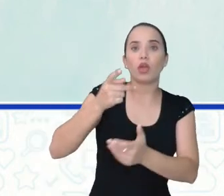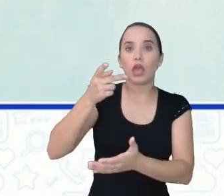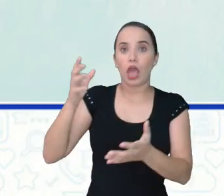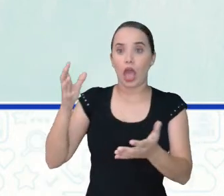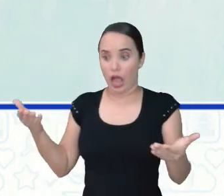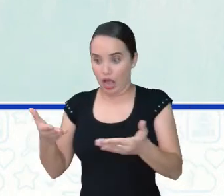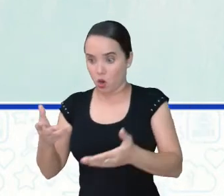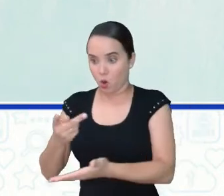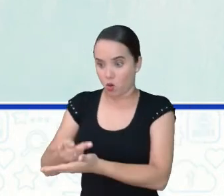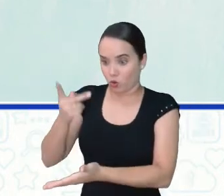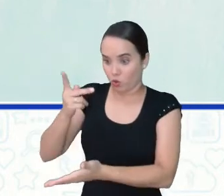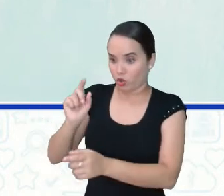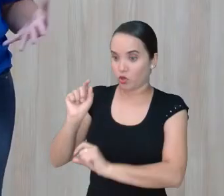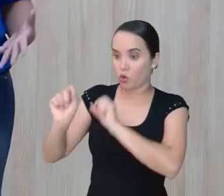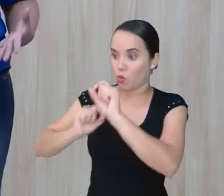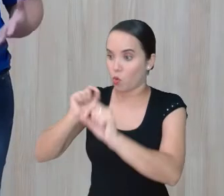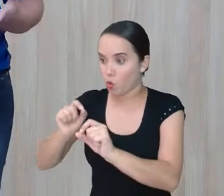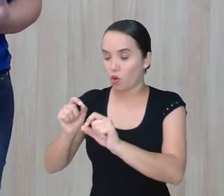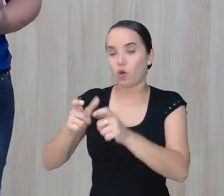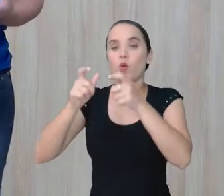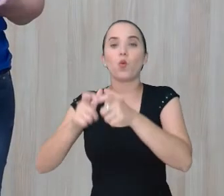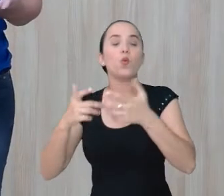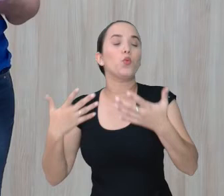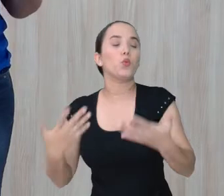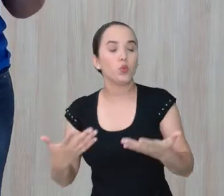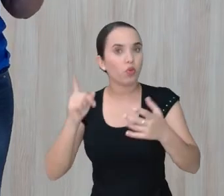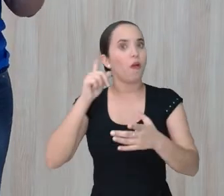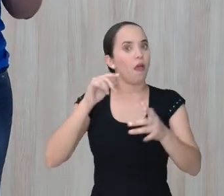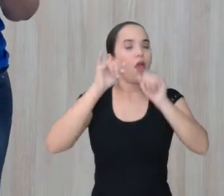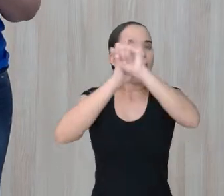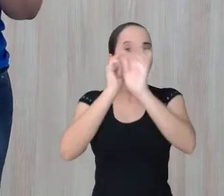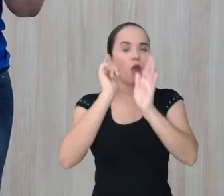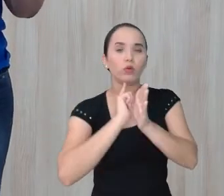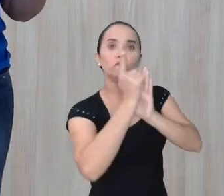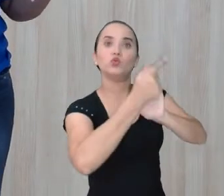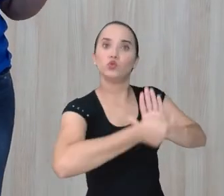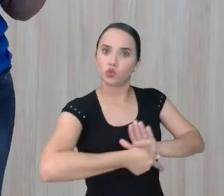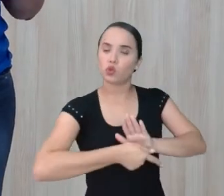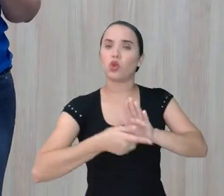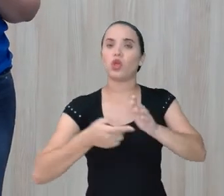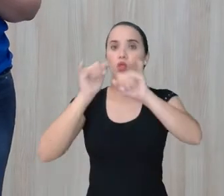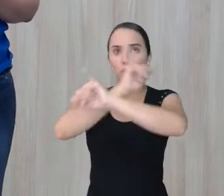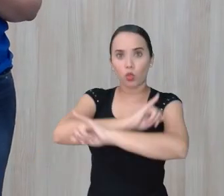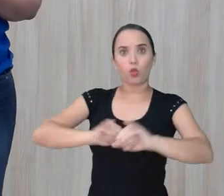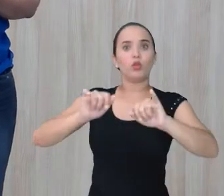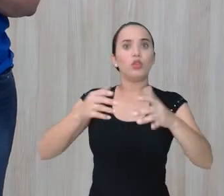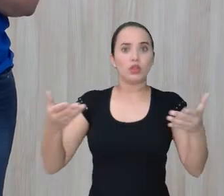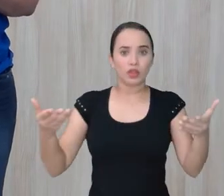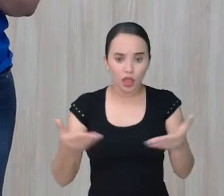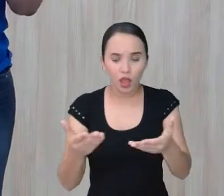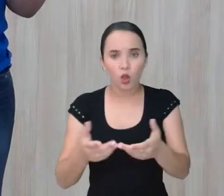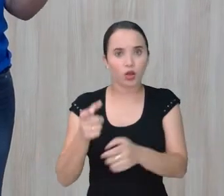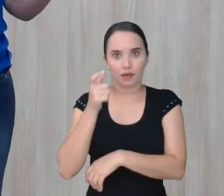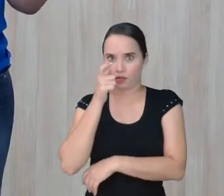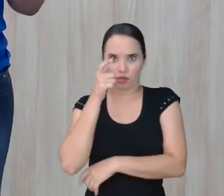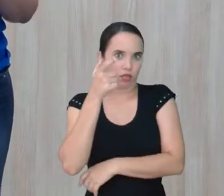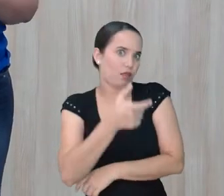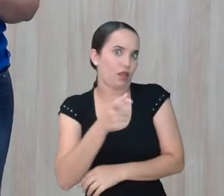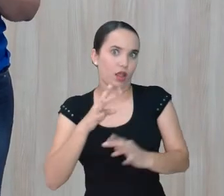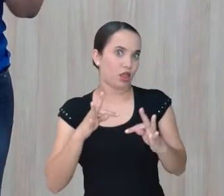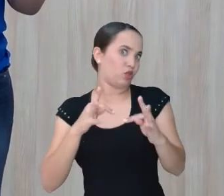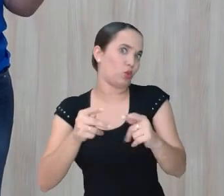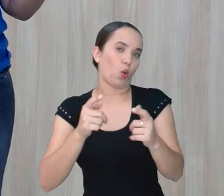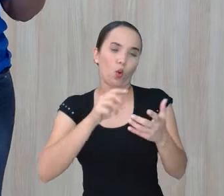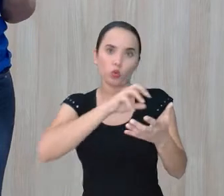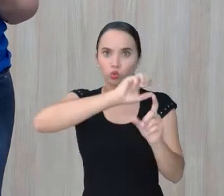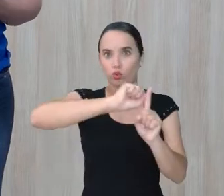gênero atual, a gente transmite algo que está aí na atualidade, que é de interesse